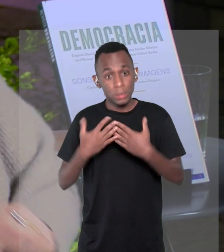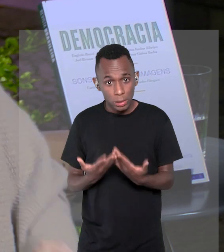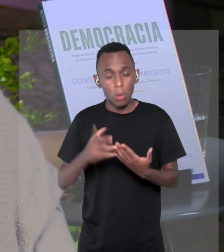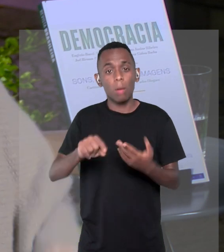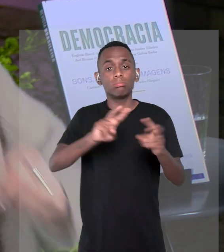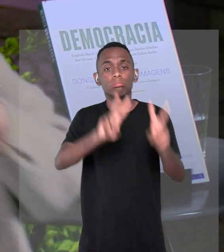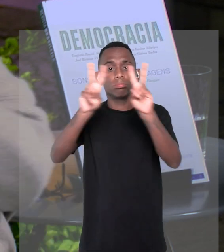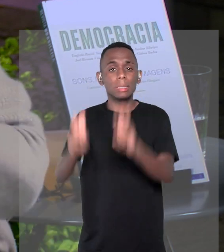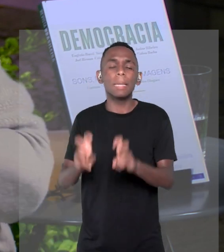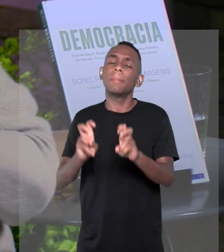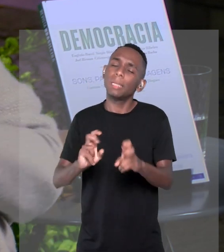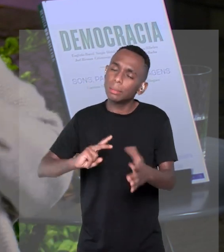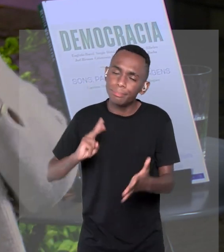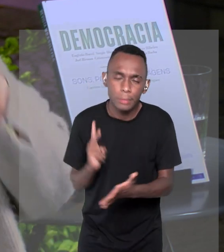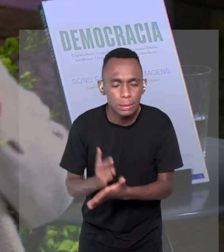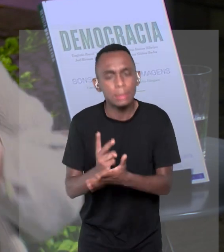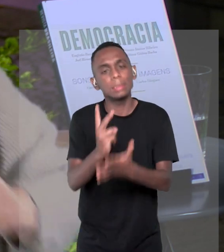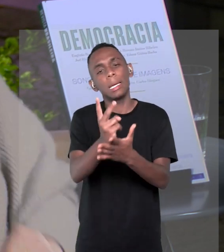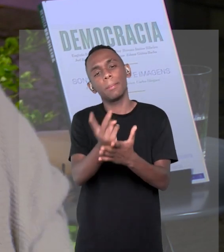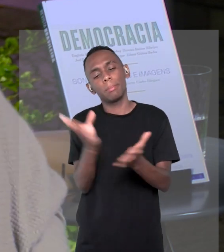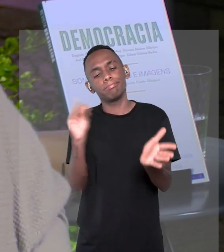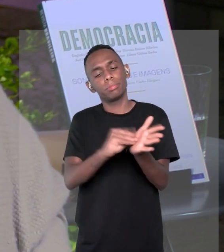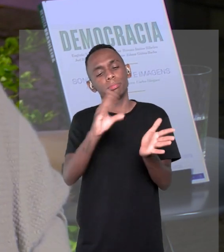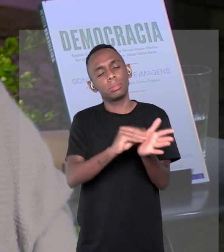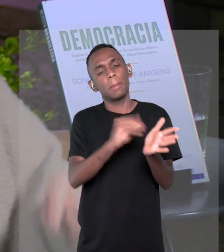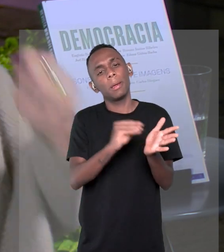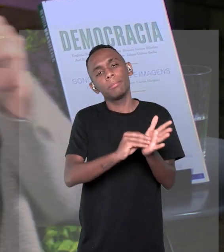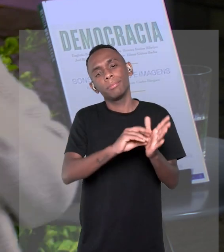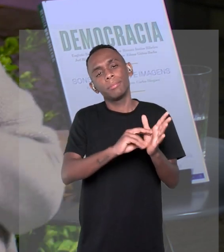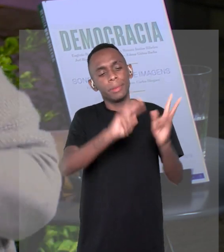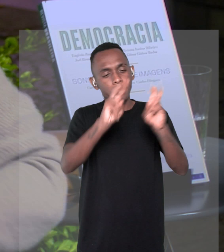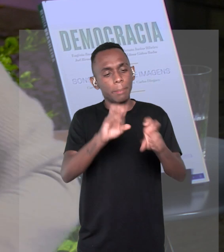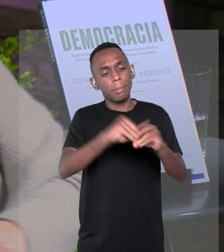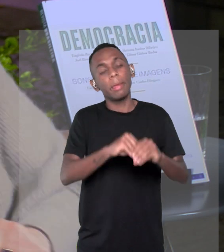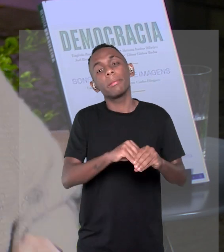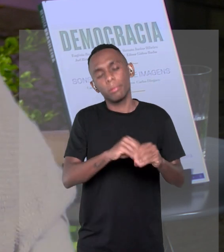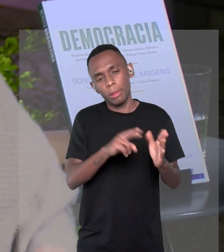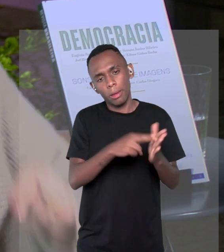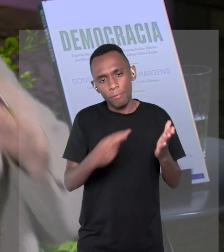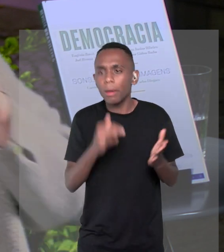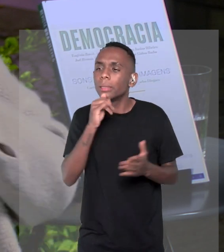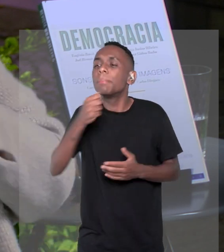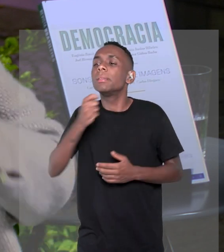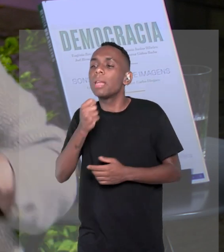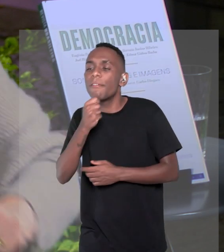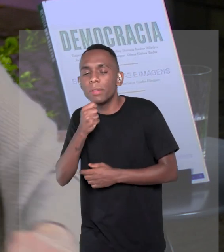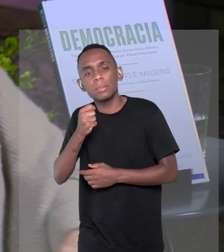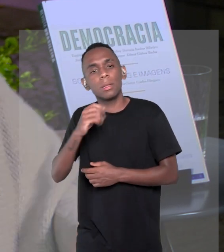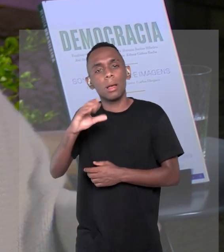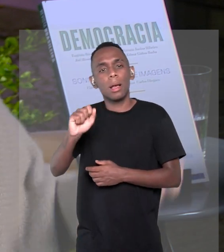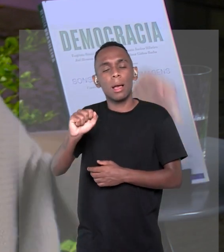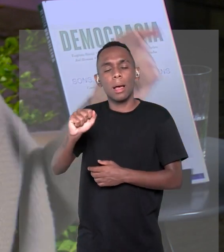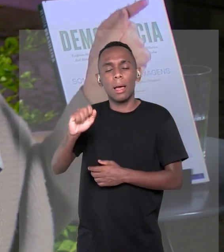tem voltado na revista constantemente. Na entrevista com Caetano Veloso, na entrevista com